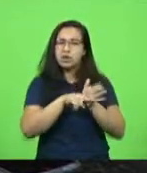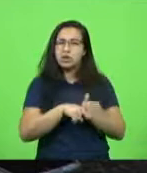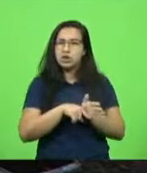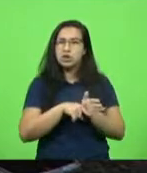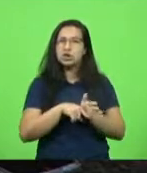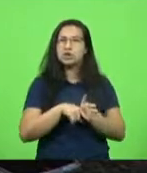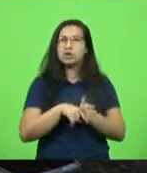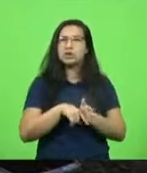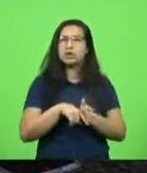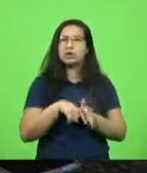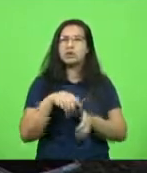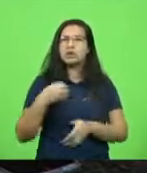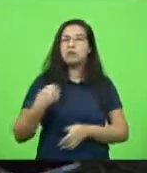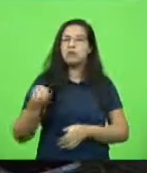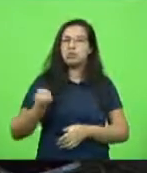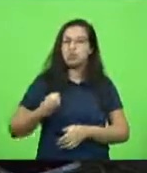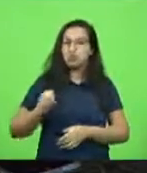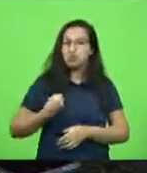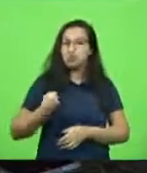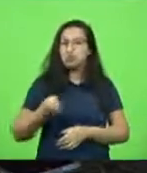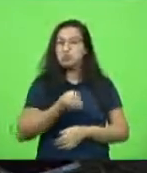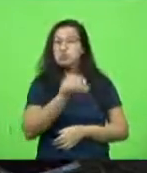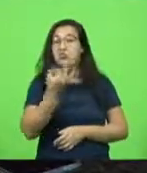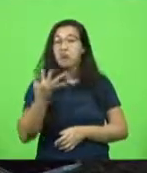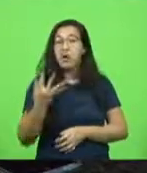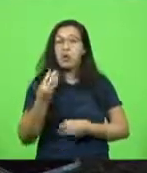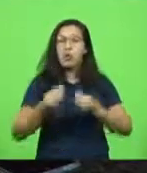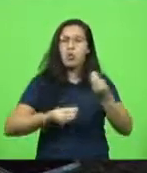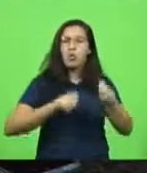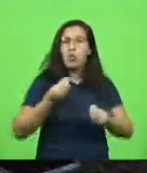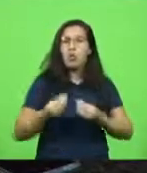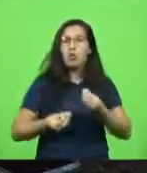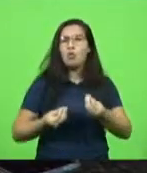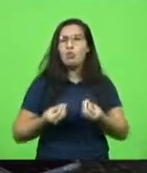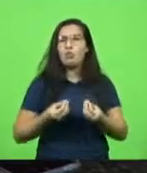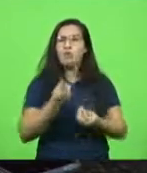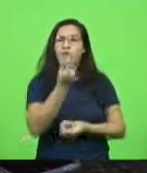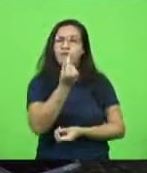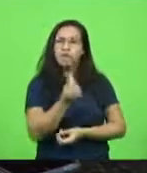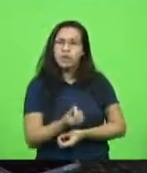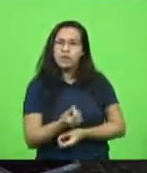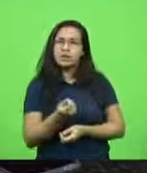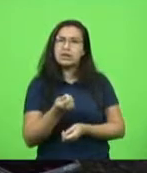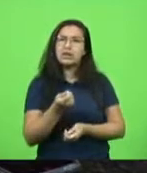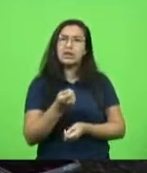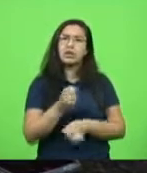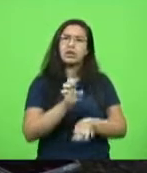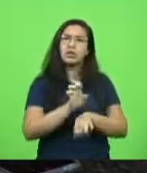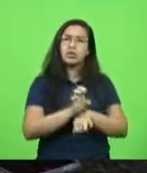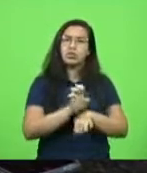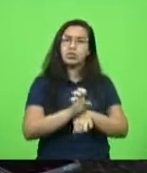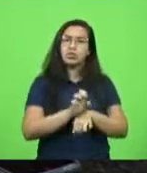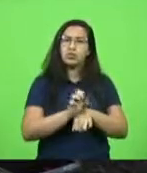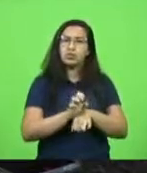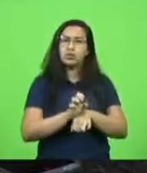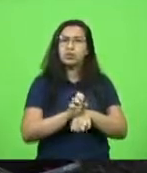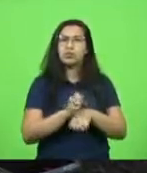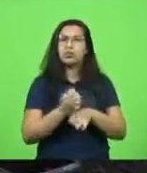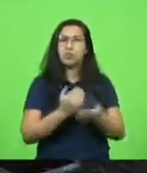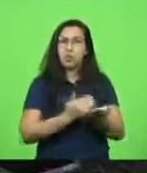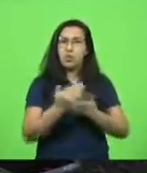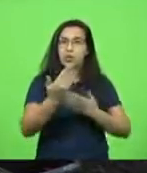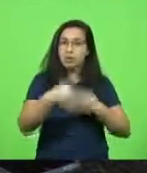importantíssimo né principal principal deles Talvez seja as condição financeira do Estado de promover um curso Então